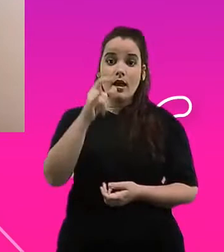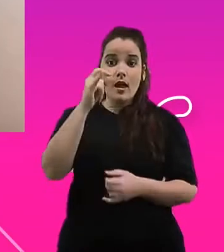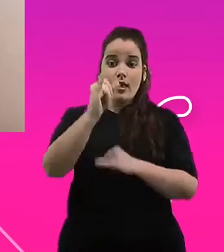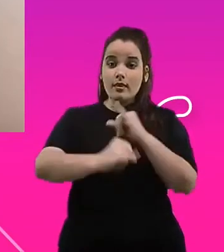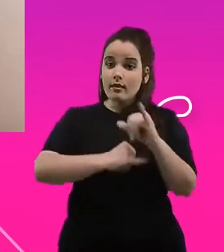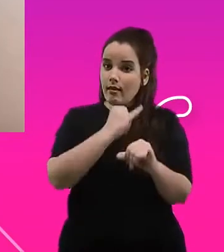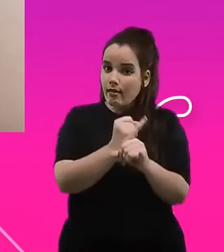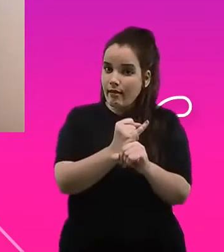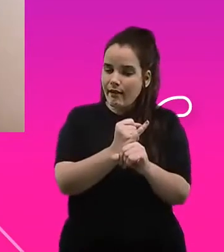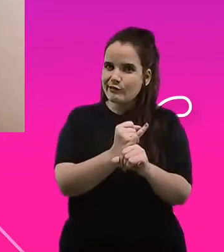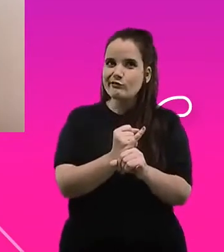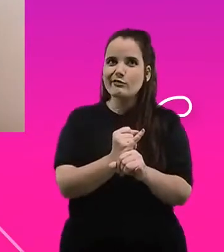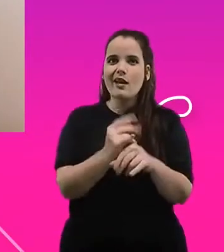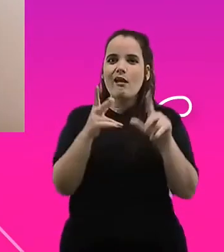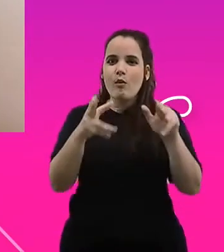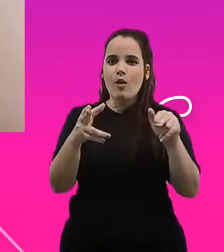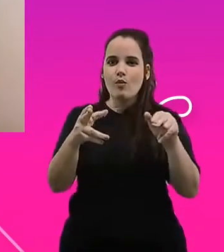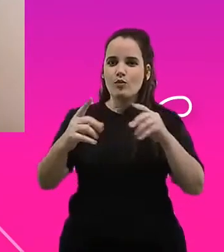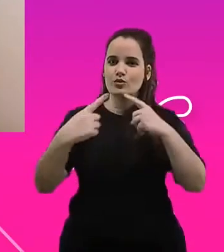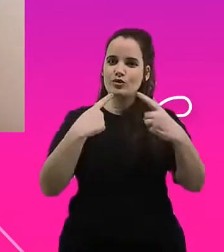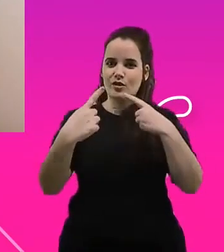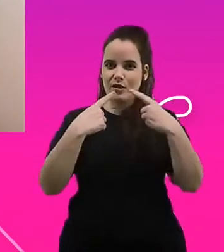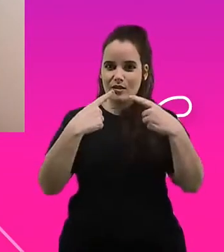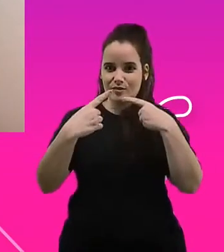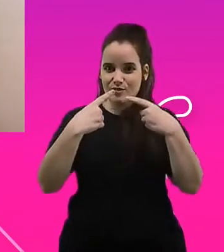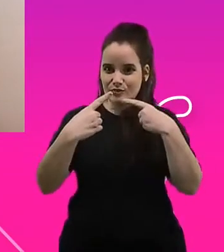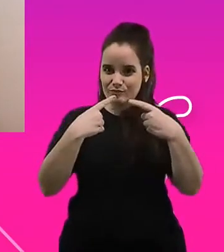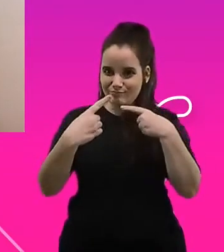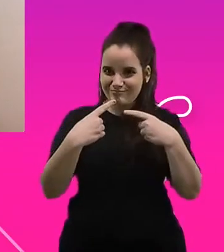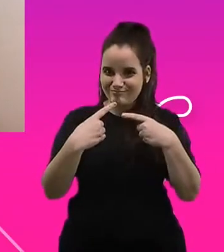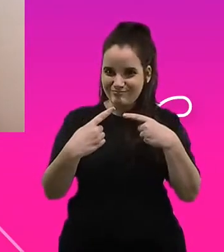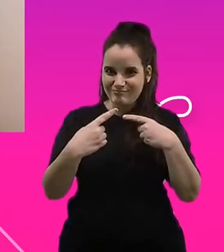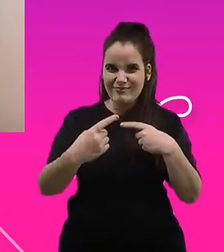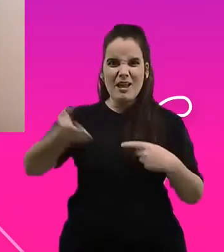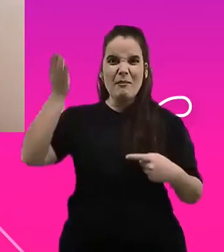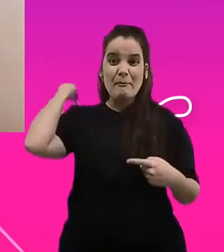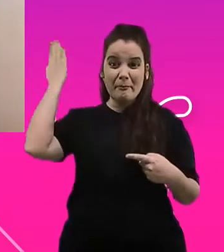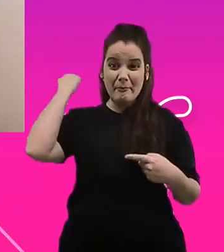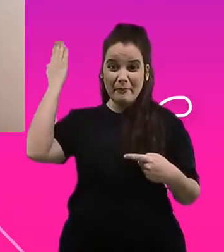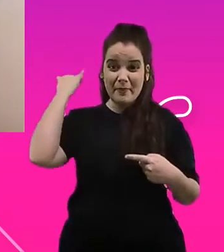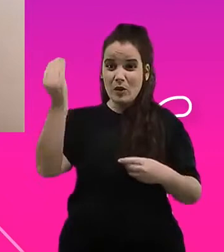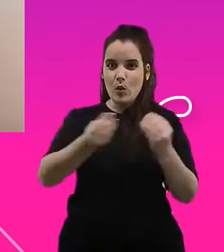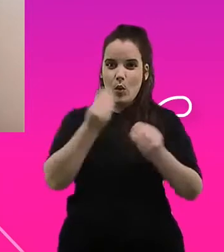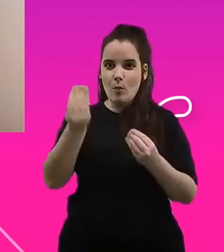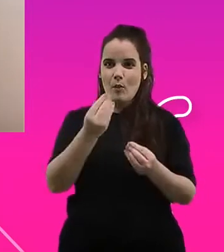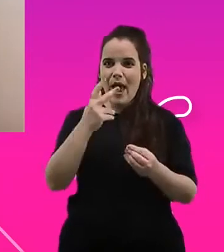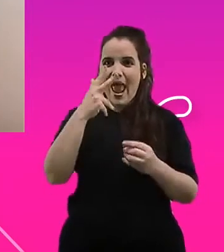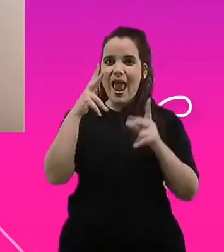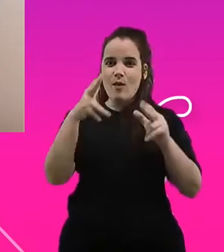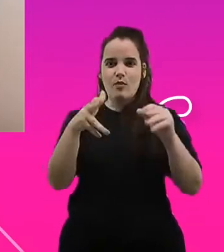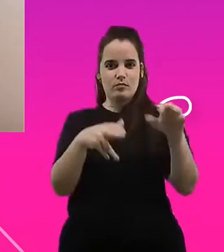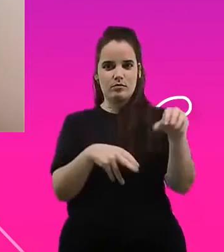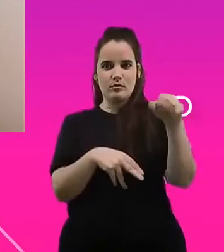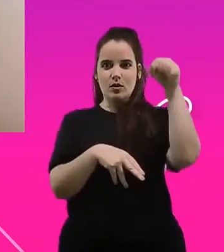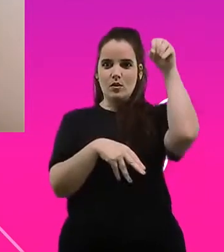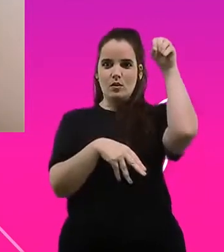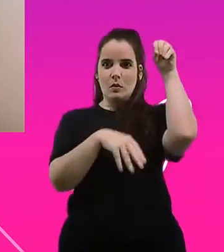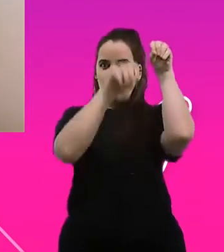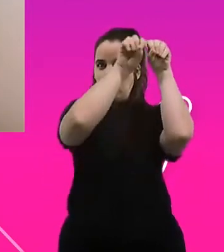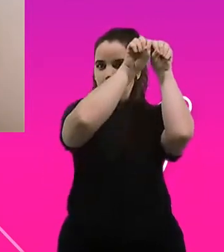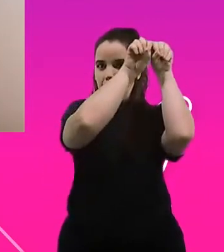um diálogo, né? A gente antes era muito farol, né? Tipo, a gente jogava informação e a